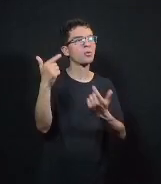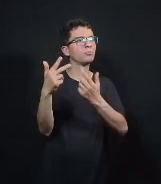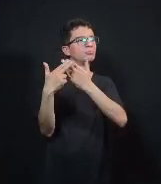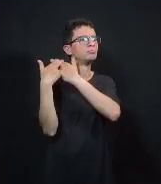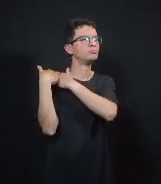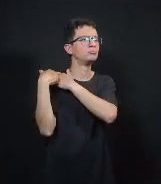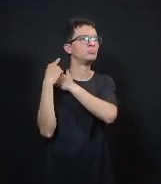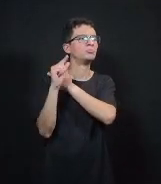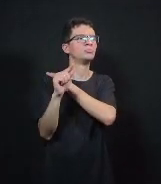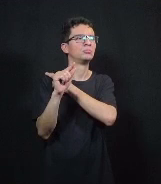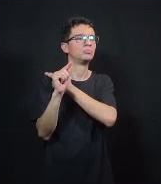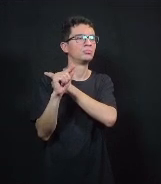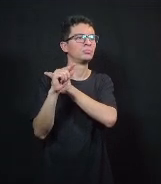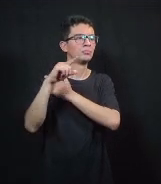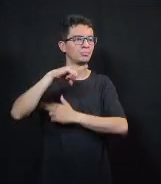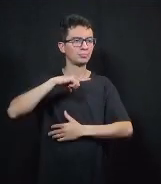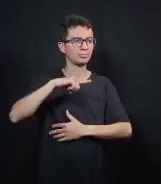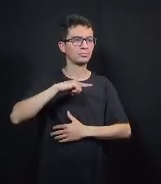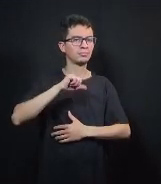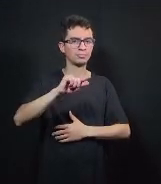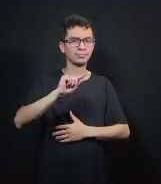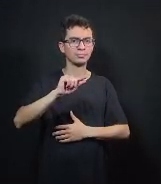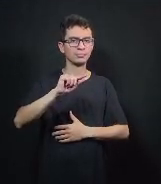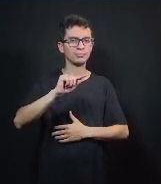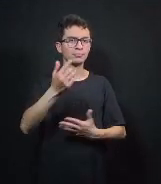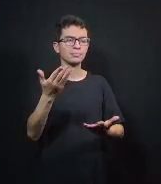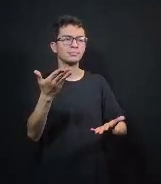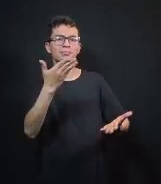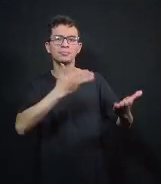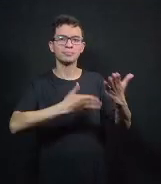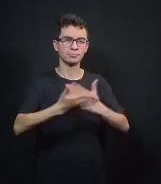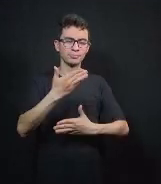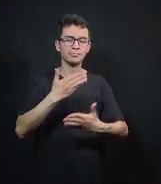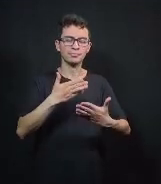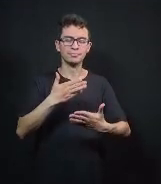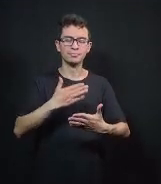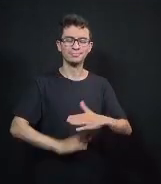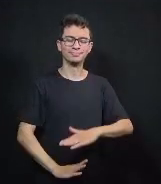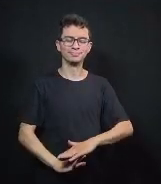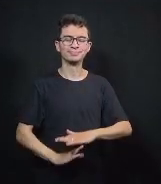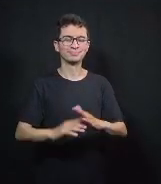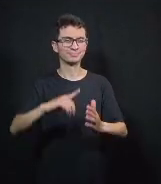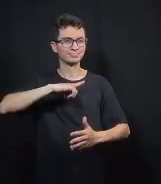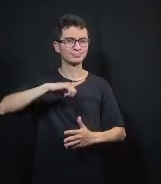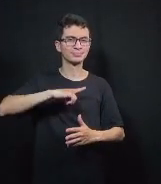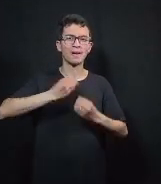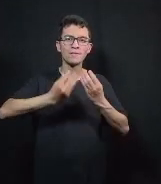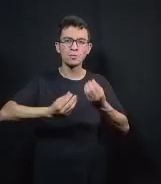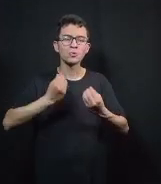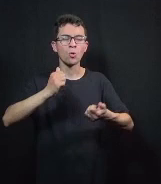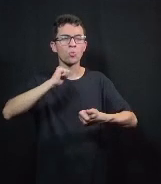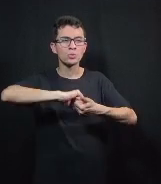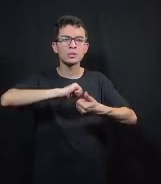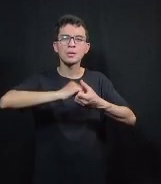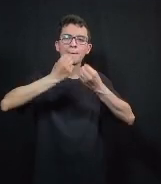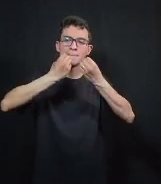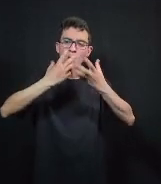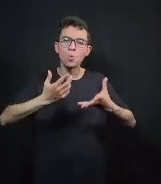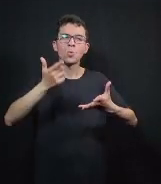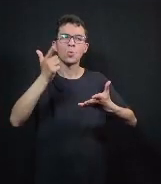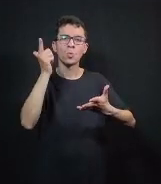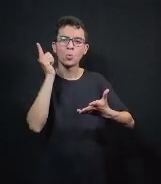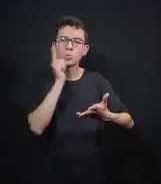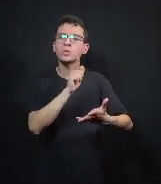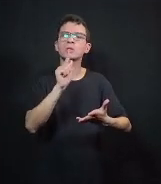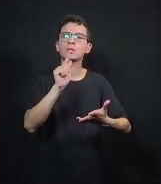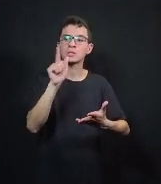grande do jornalismo de voltar a ser esse intermediário do consumo de informação de qualidade, né? De conseguir ser alguém